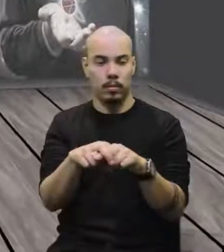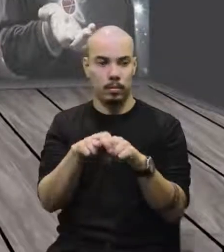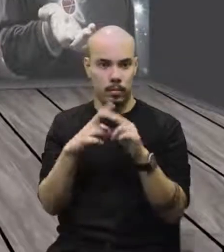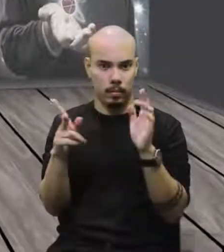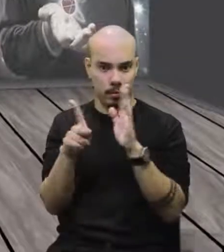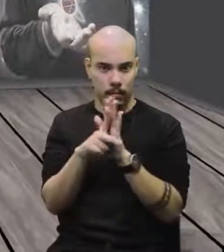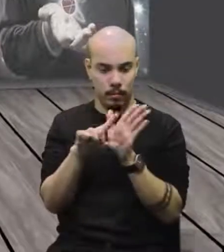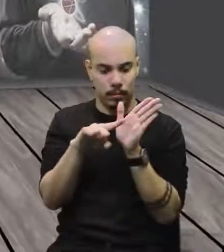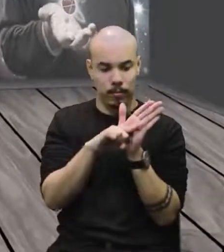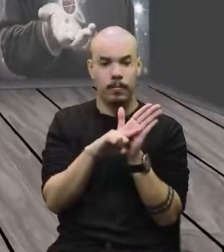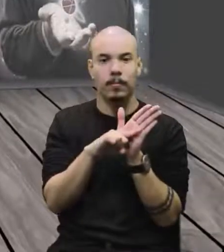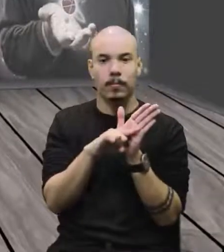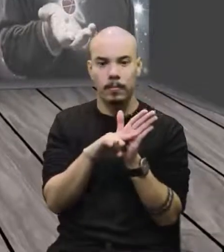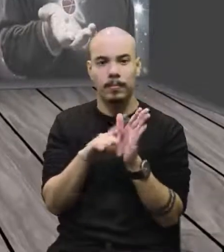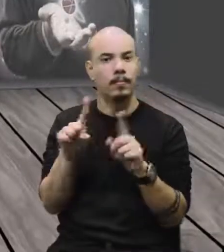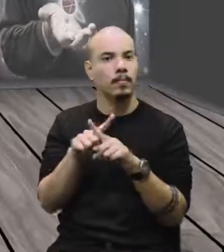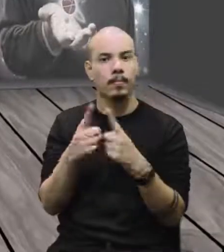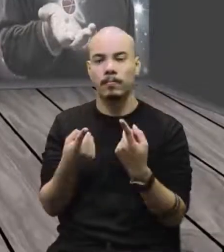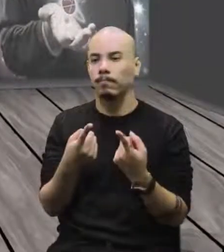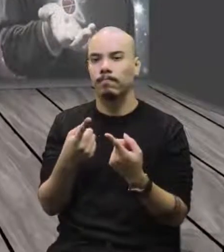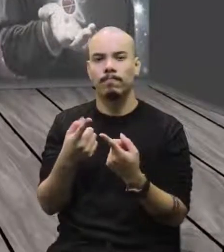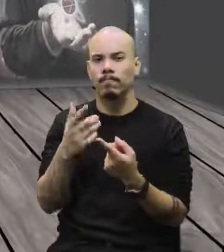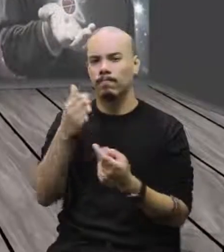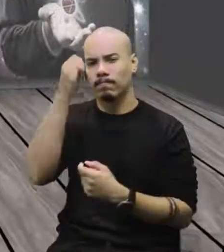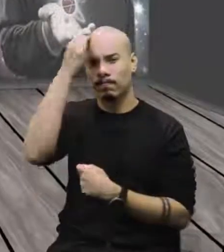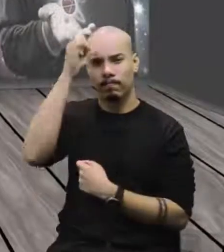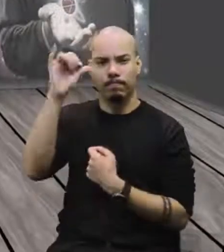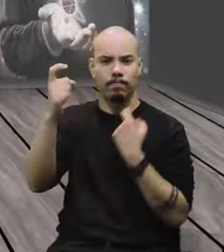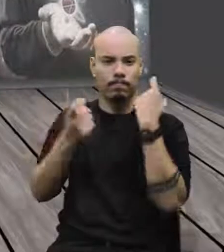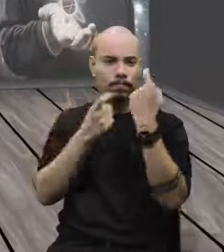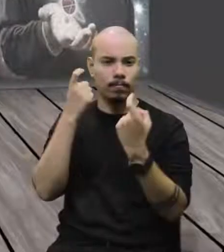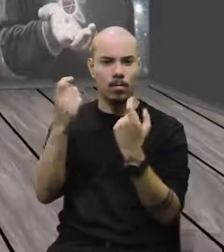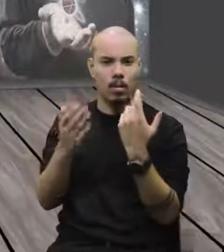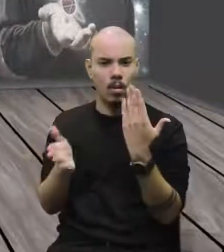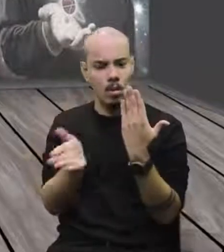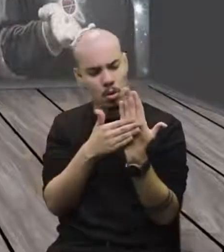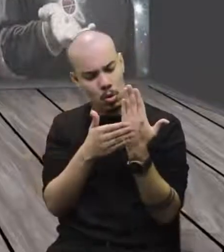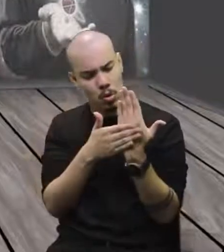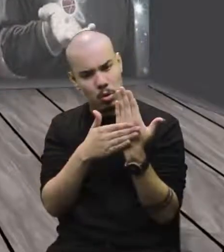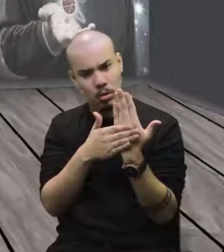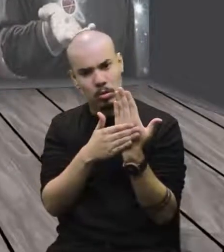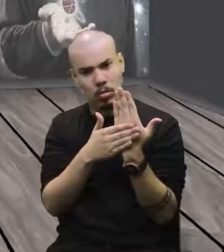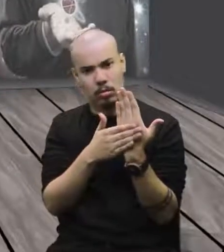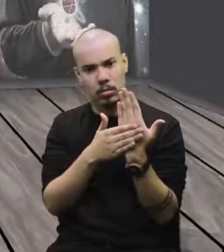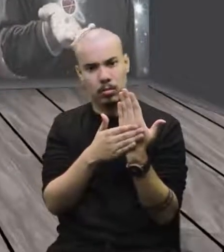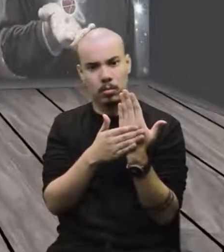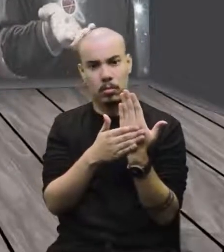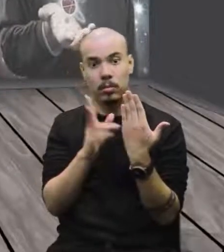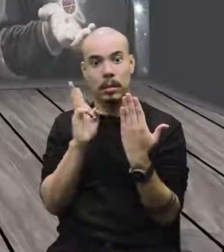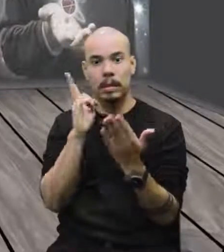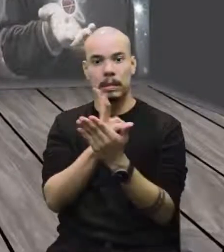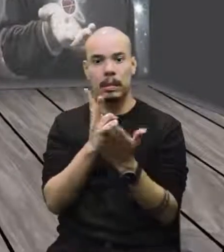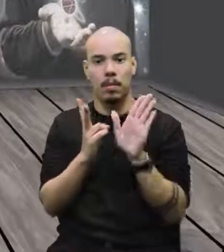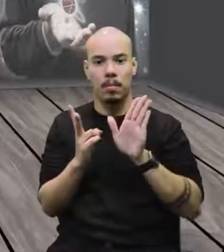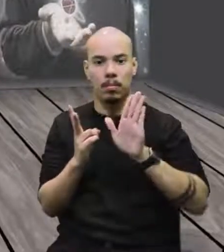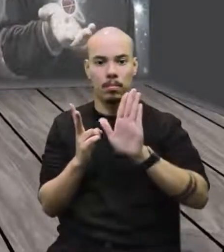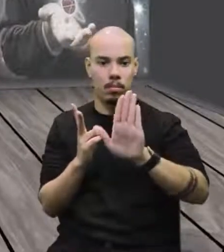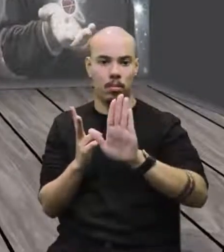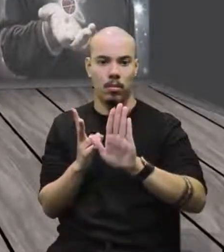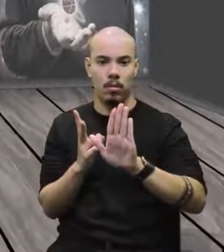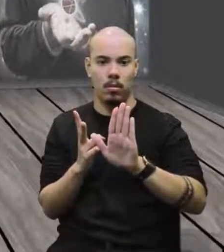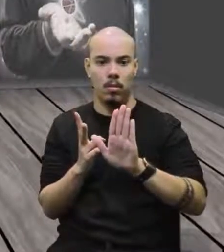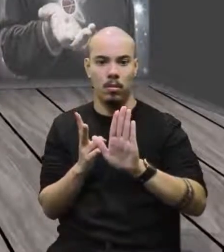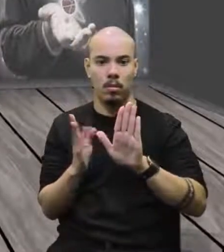cargas negativas. Né? Então não preocupa agora em ter as costas da mão. Sempre o empurrão, certo?